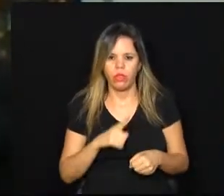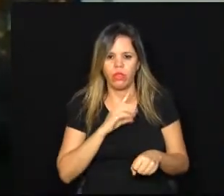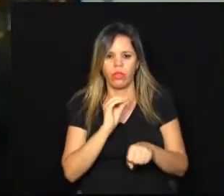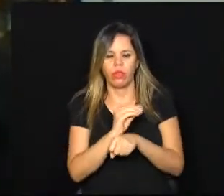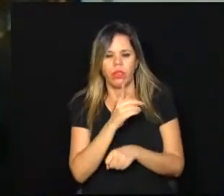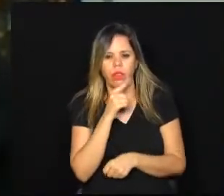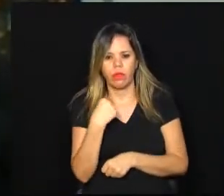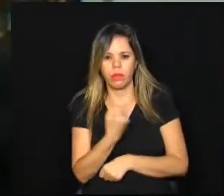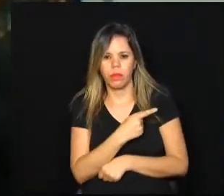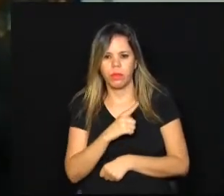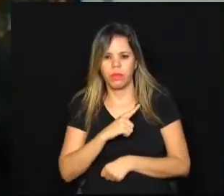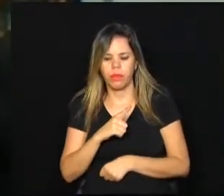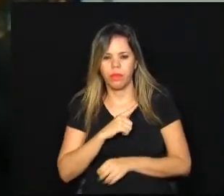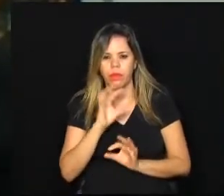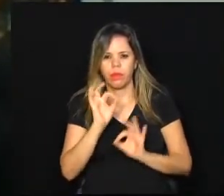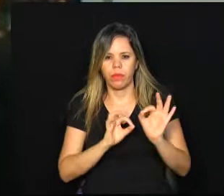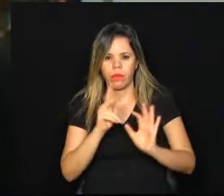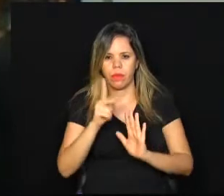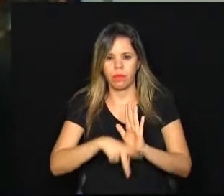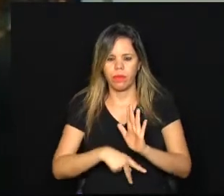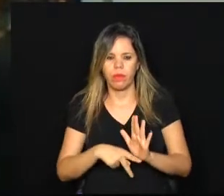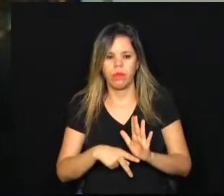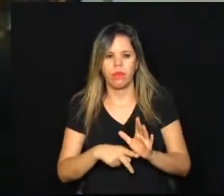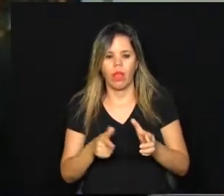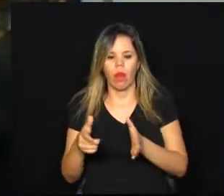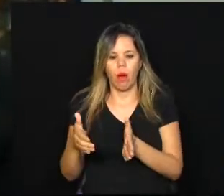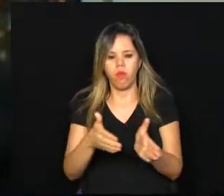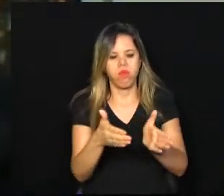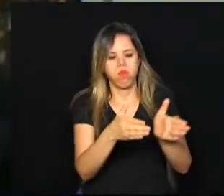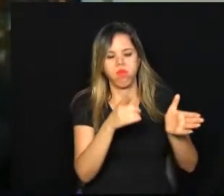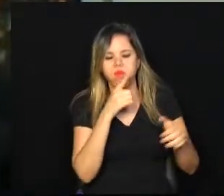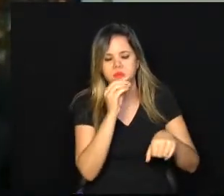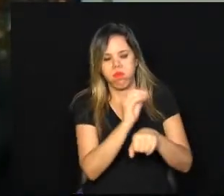nosso Plano de Bacias